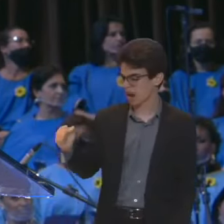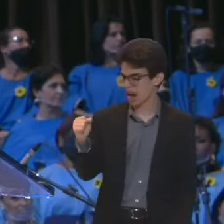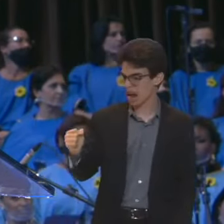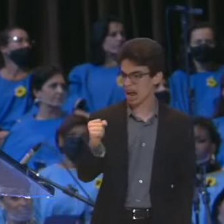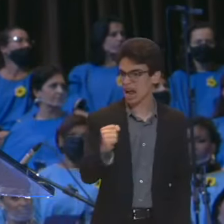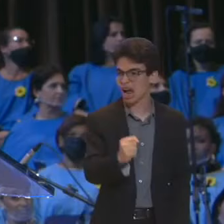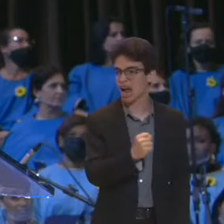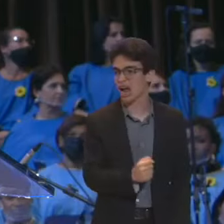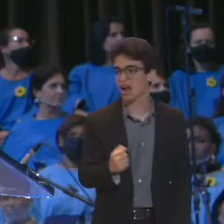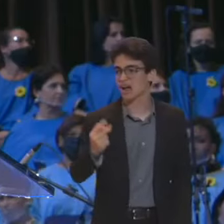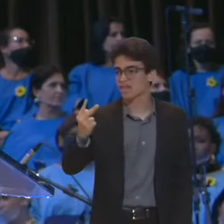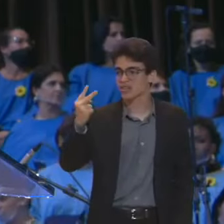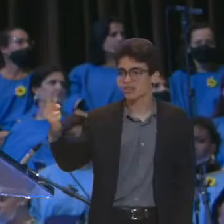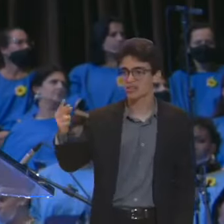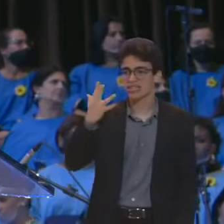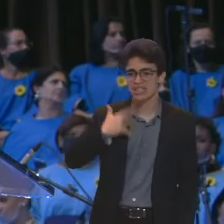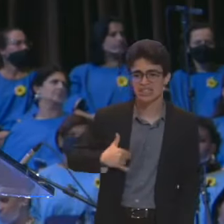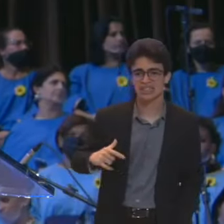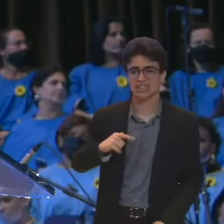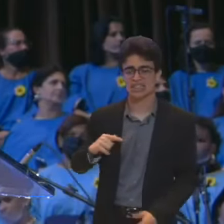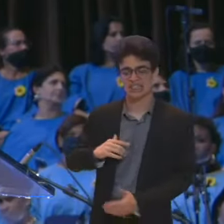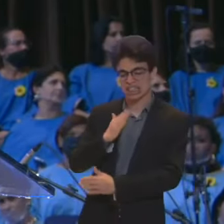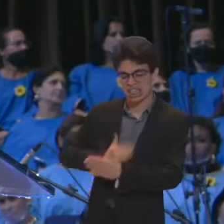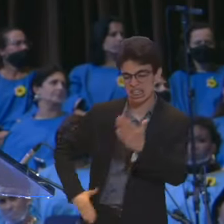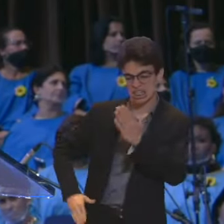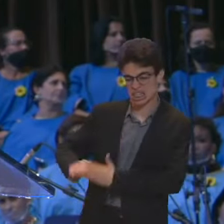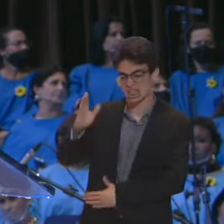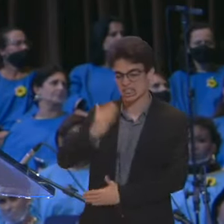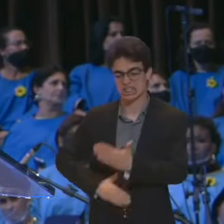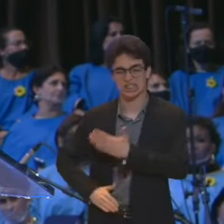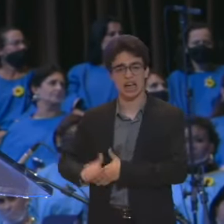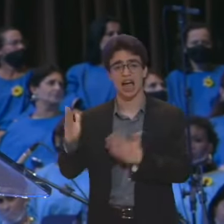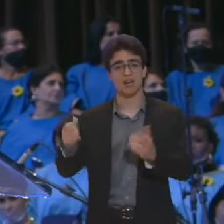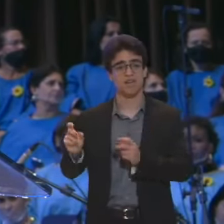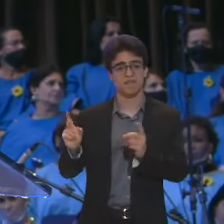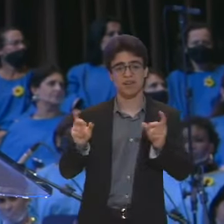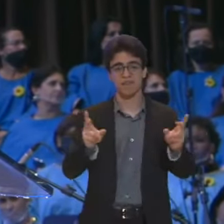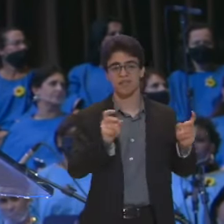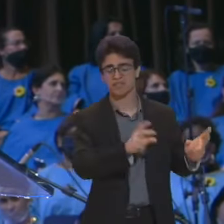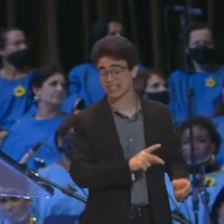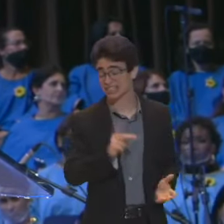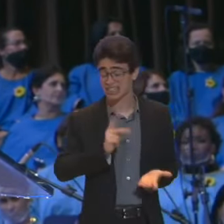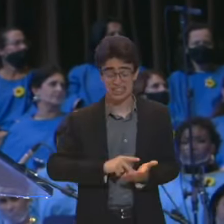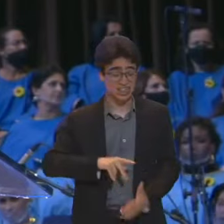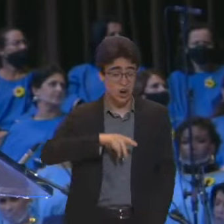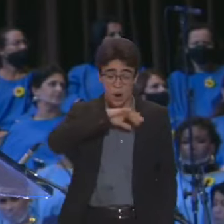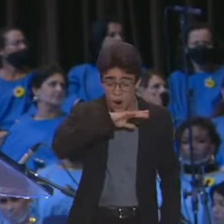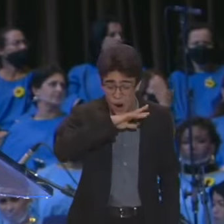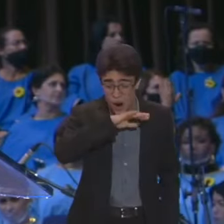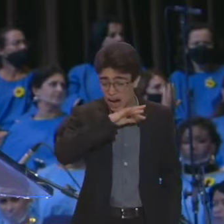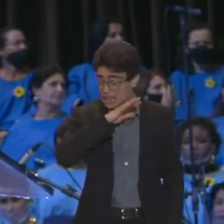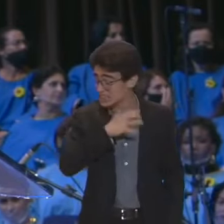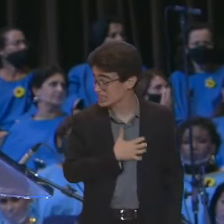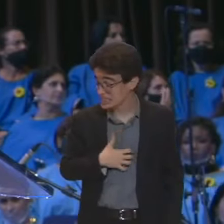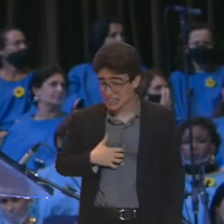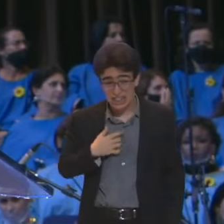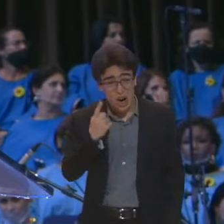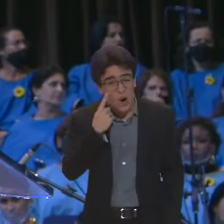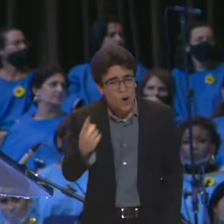crianças e cortaram em pedaços para vender as partes para transplante. Uma coisa horrível, miserável. Olha que